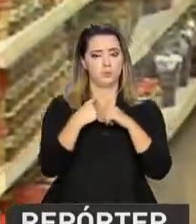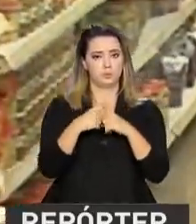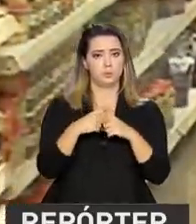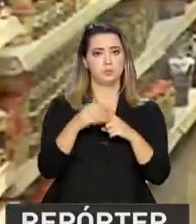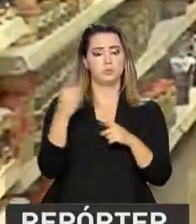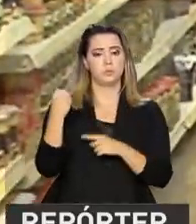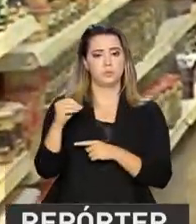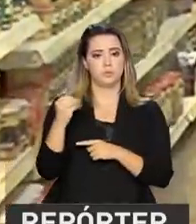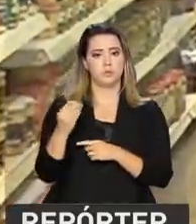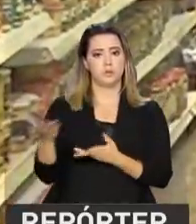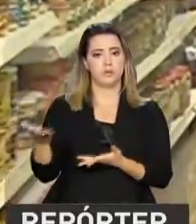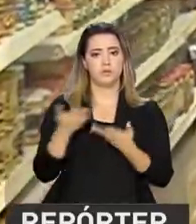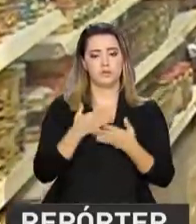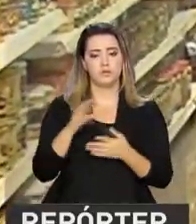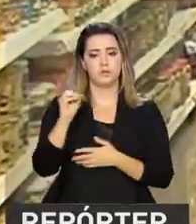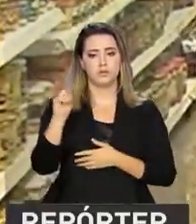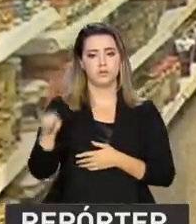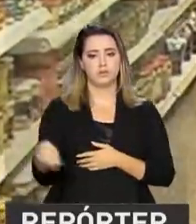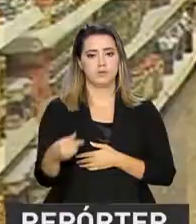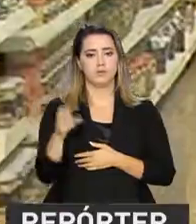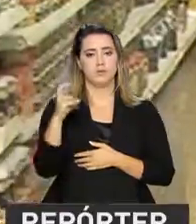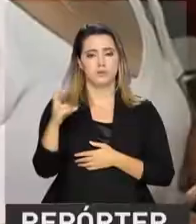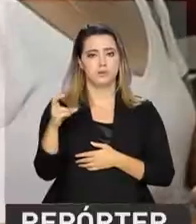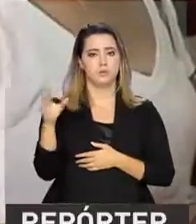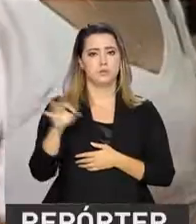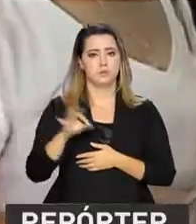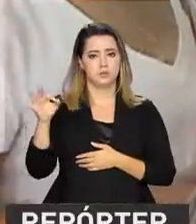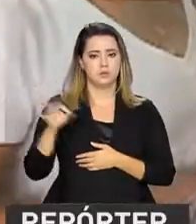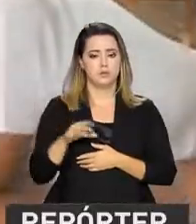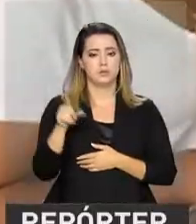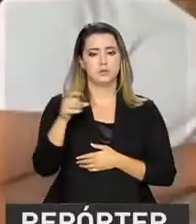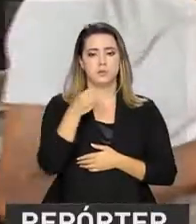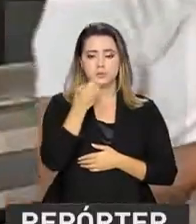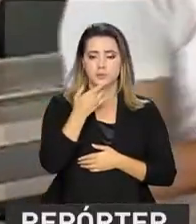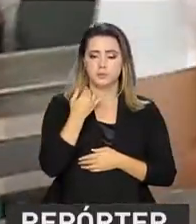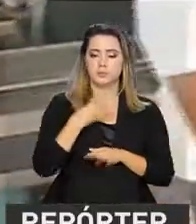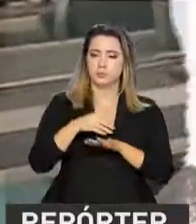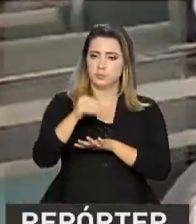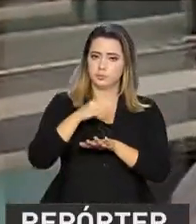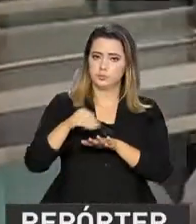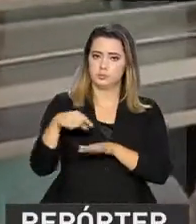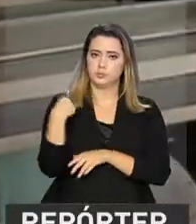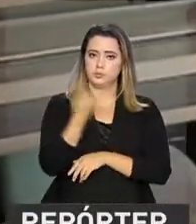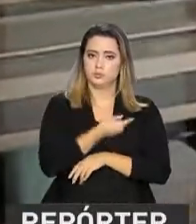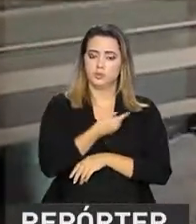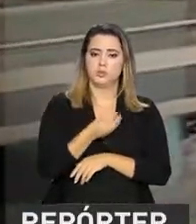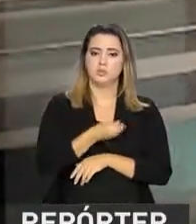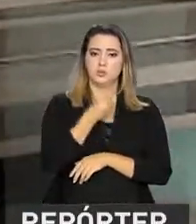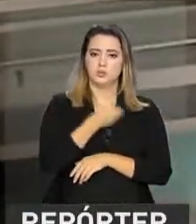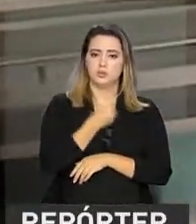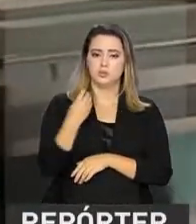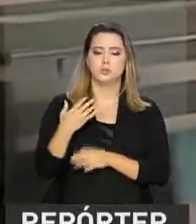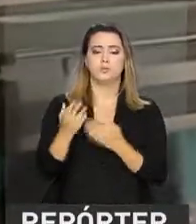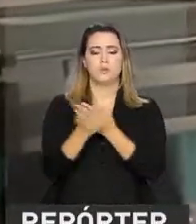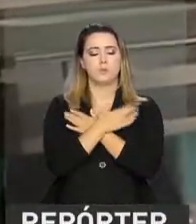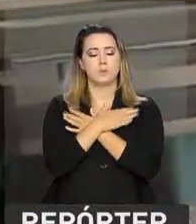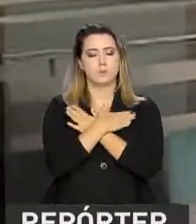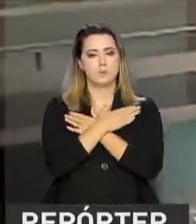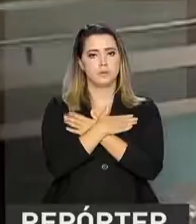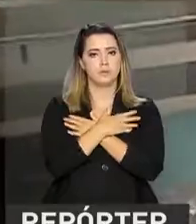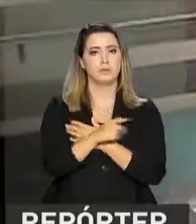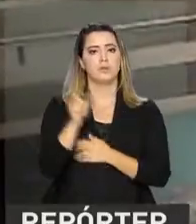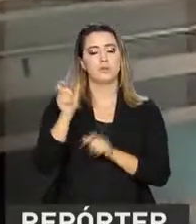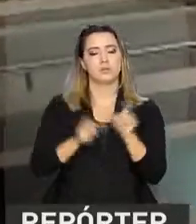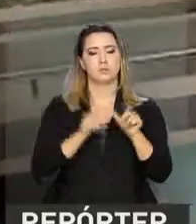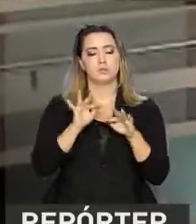outubro, e ela ainda veio menos 0,05%. Isso é uma boa notícia porque a gente vive um período de alto desemprego, onde as famílias têm